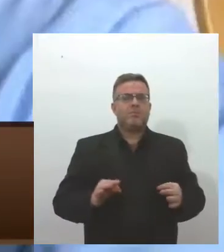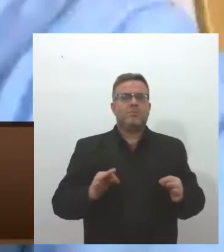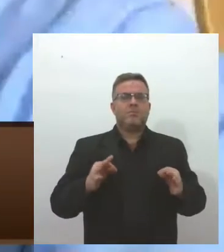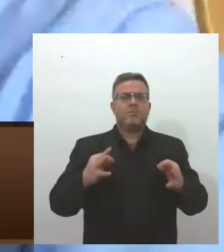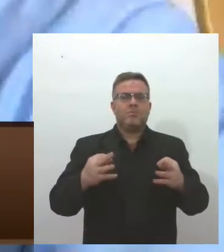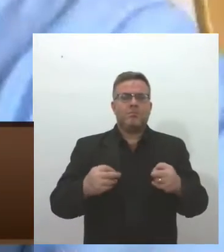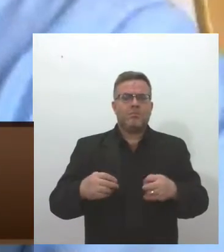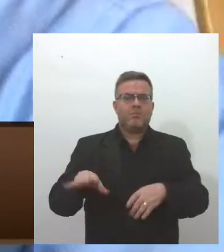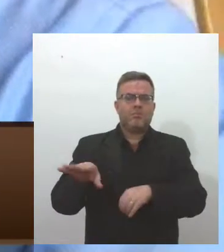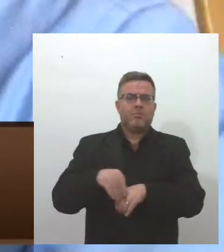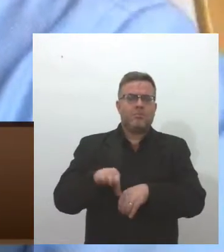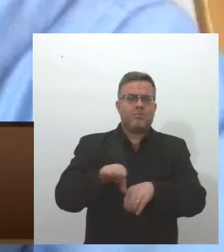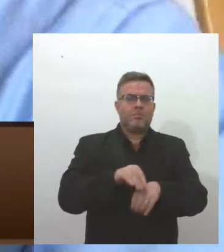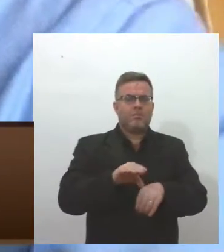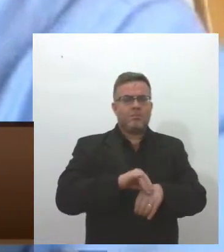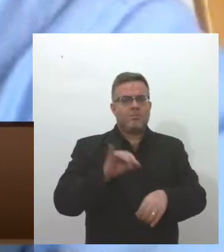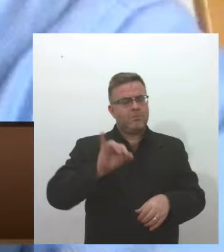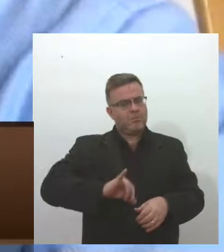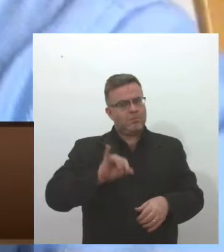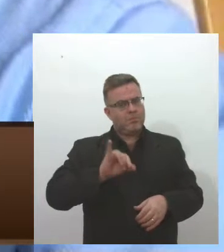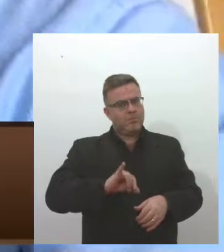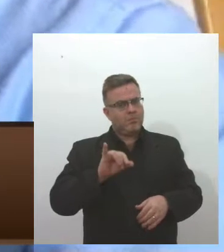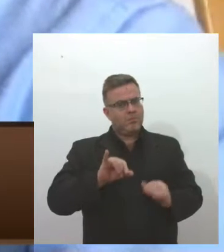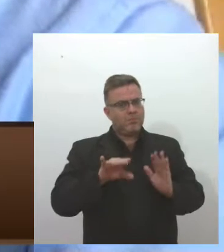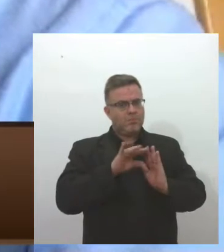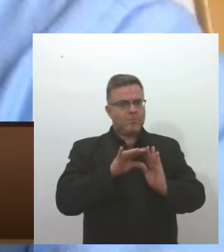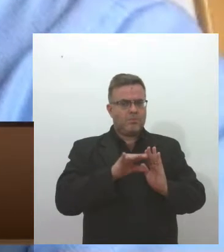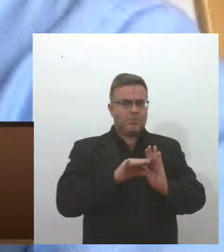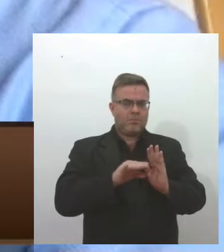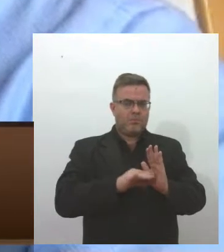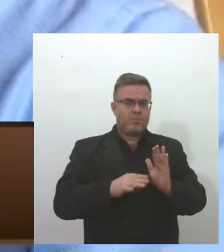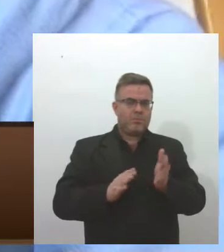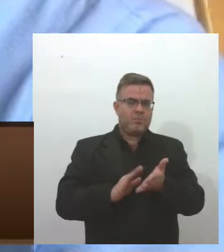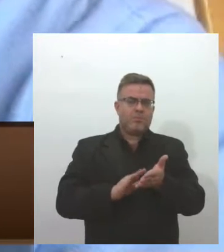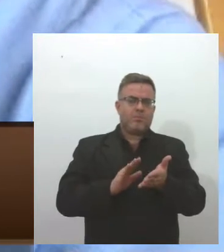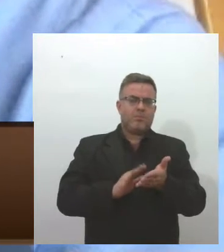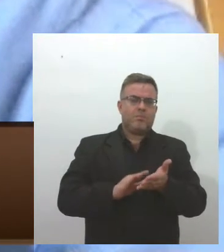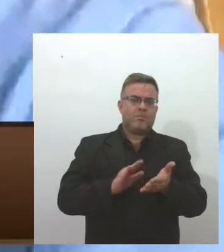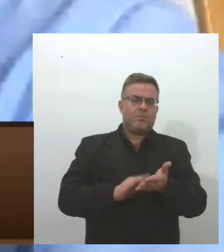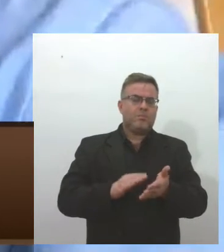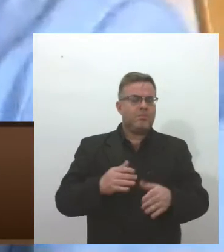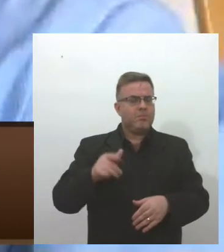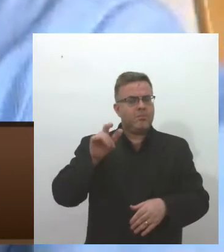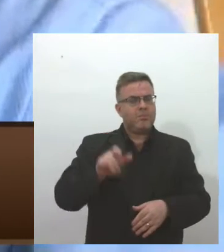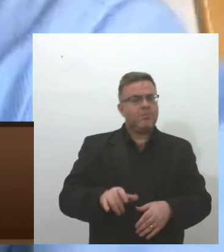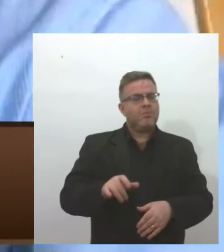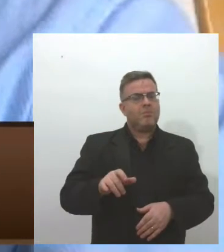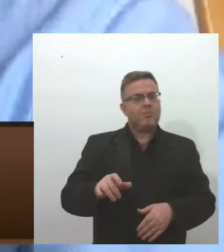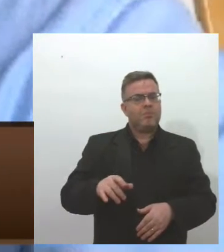preciosa. O próprio governador parabenizou o presidente da Assembleia Legislativa